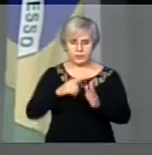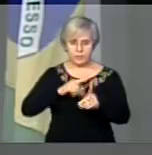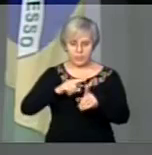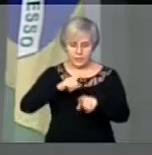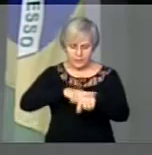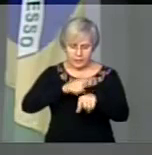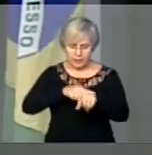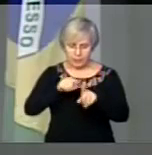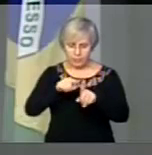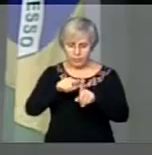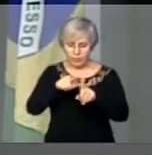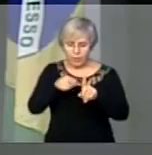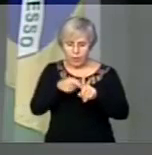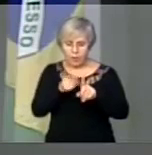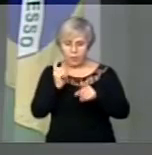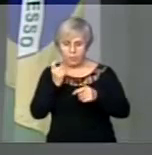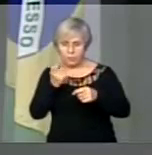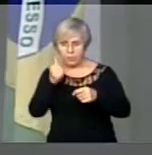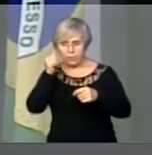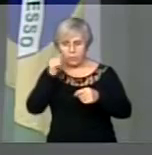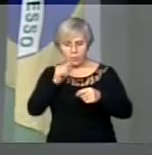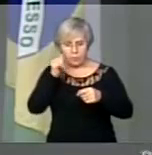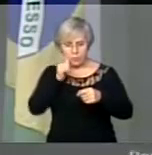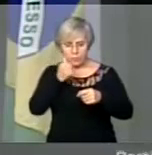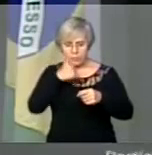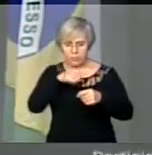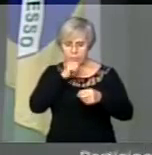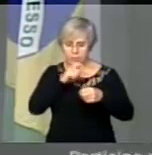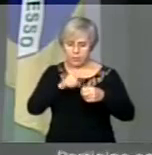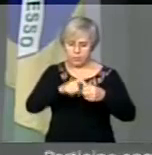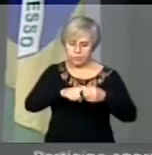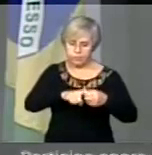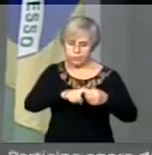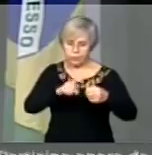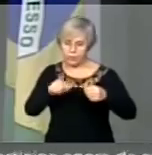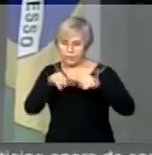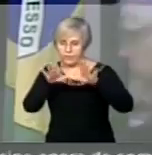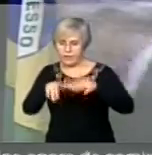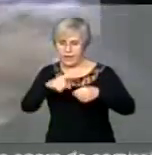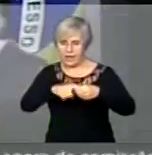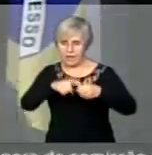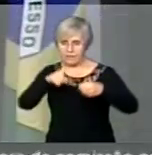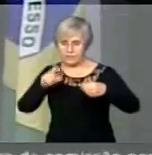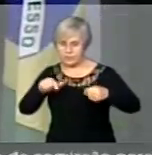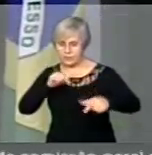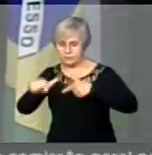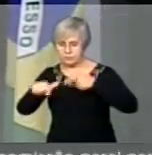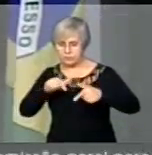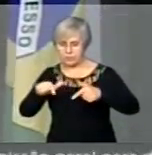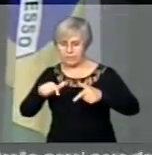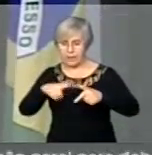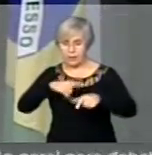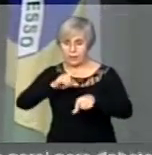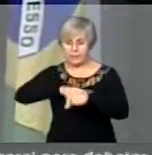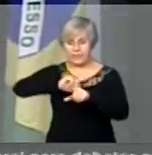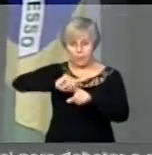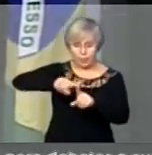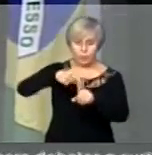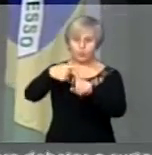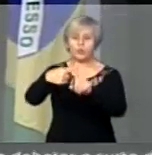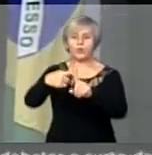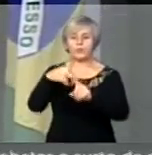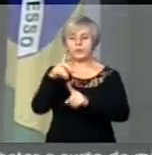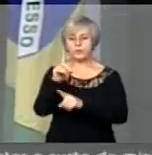maternidade para as mães de crianças com microcefalia. Entendemos, senhor ministro, que deva